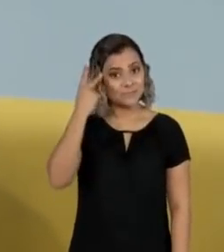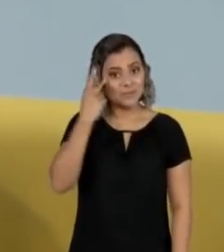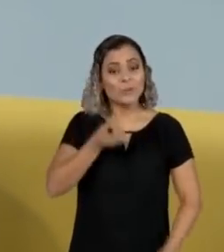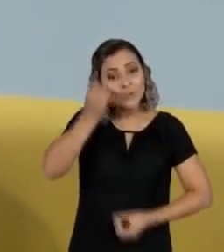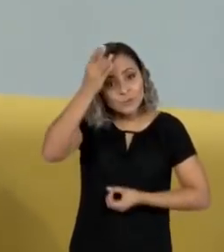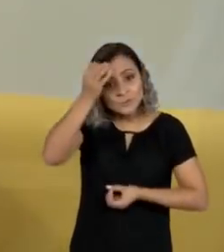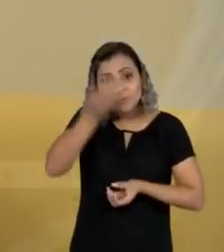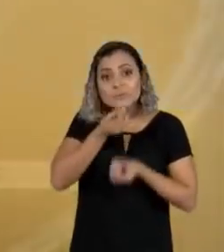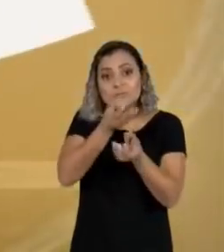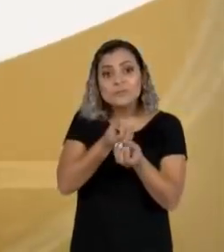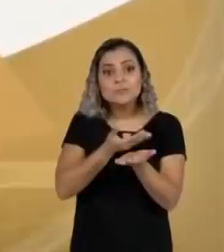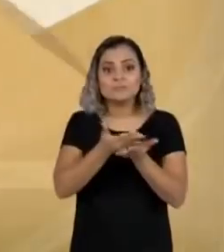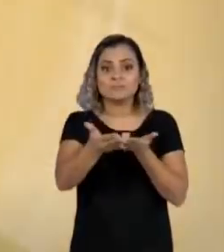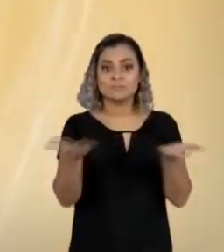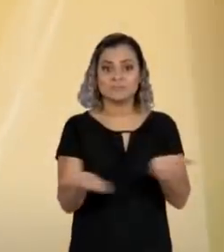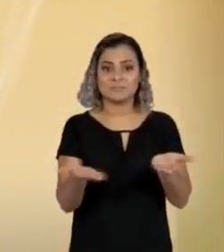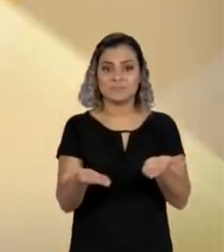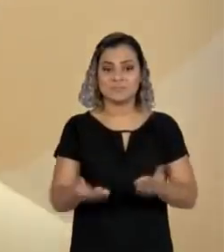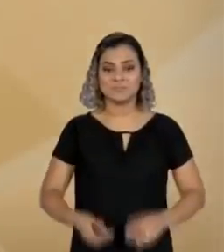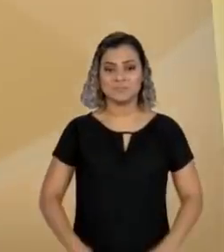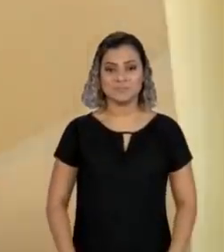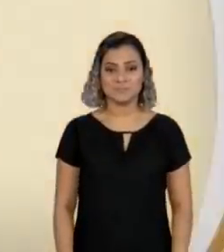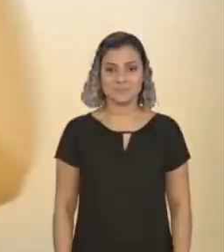começa agora.